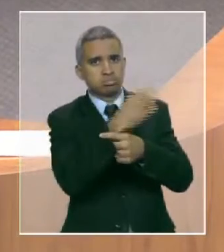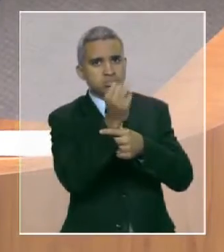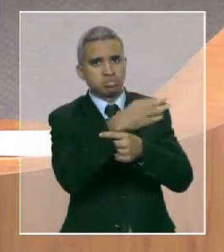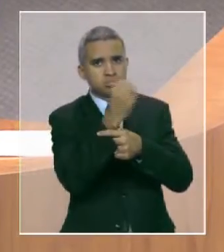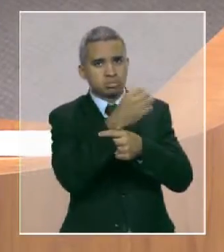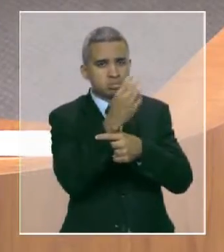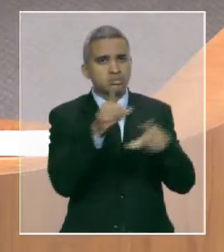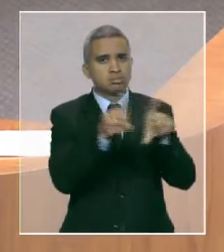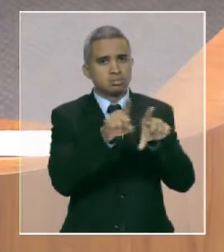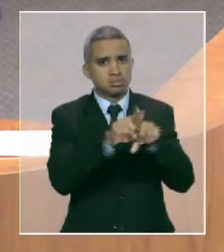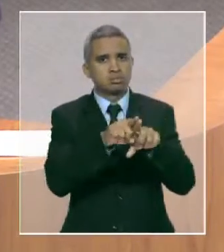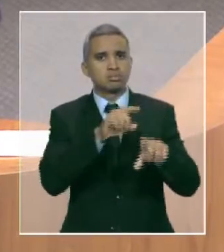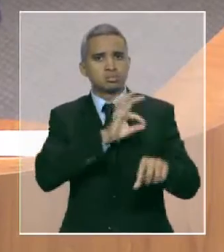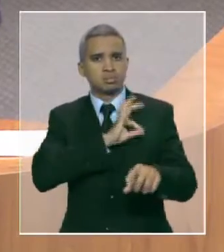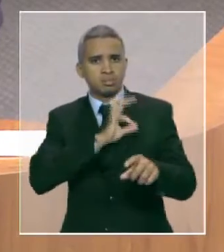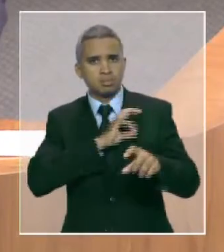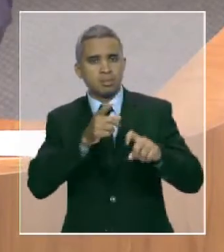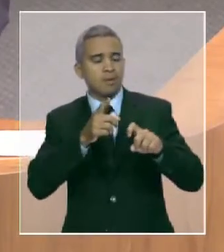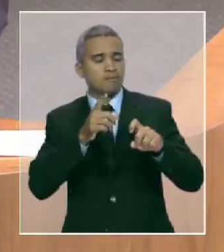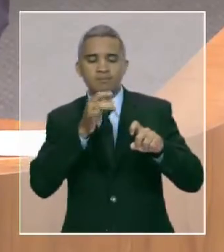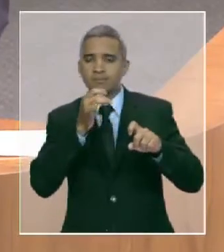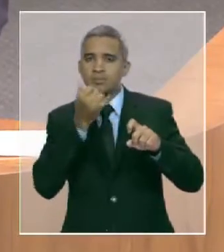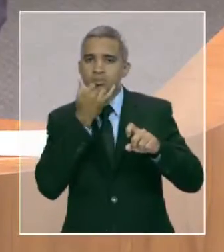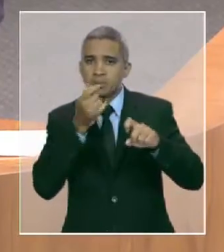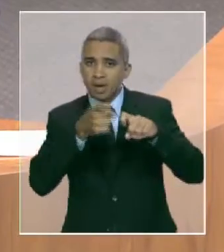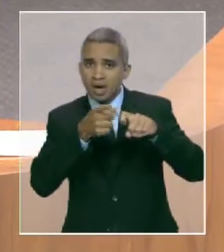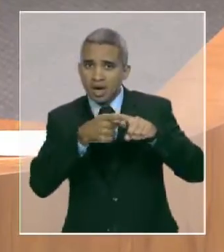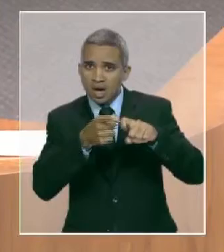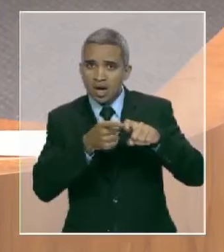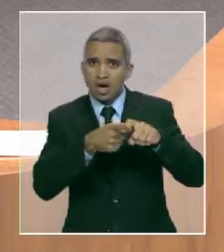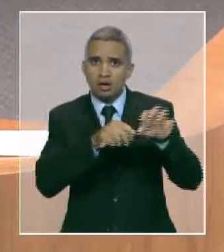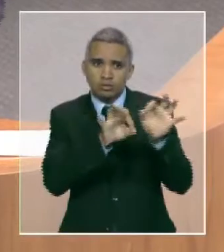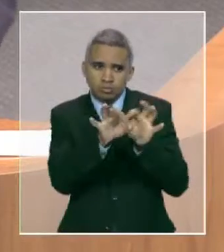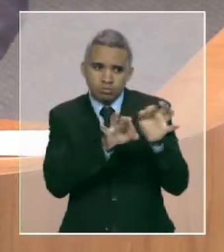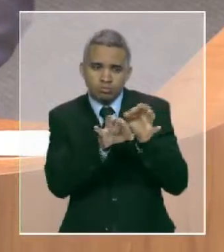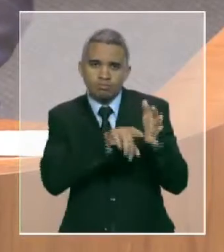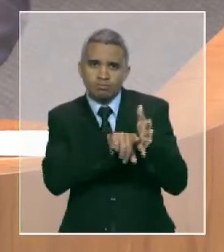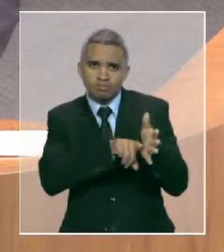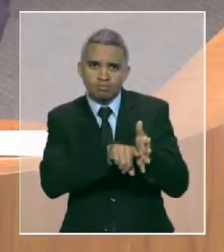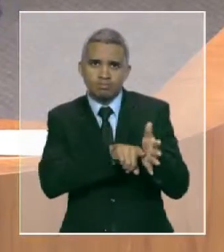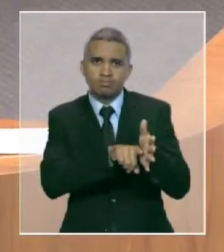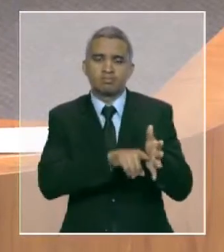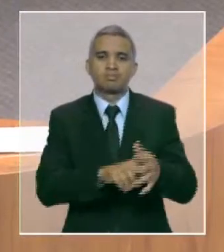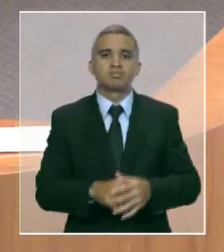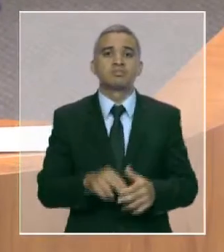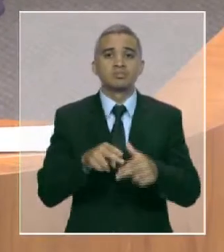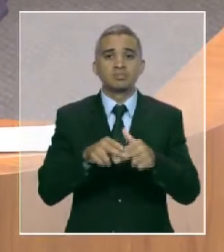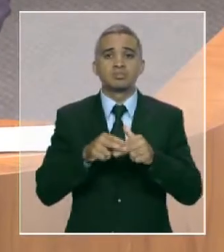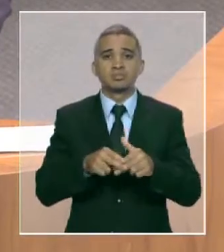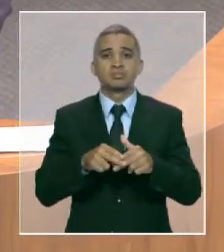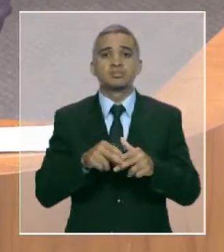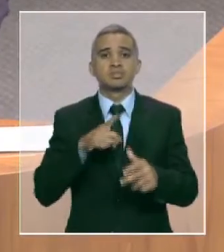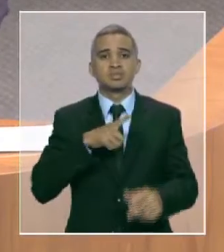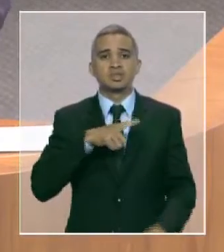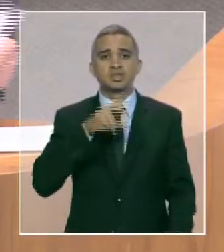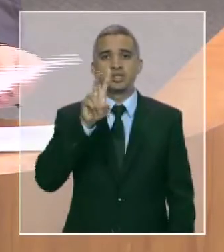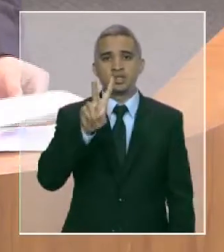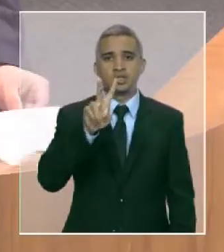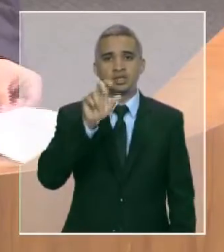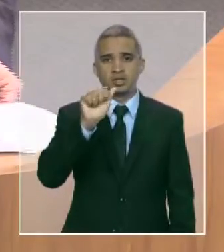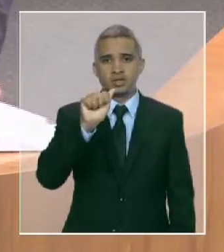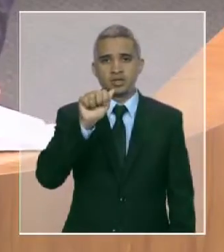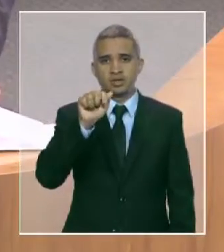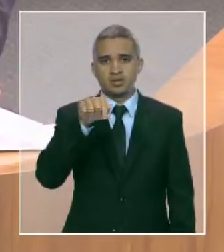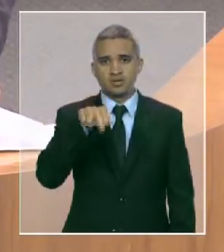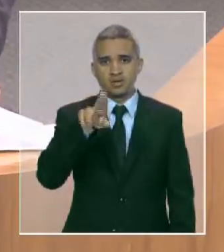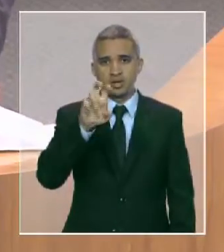a questão, quando se trata dos vaqueiros, existe categorias como aspirante, amador,